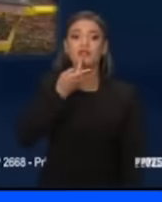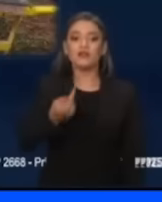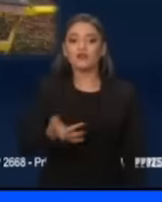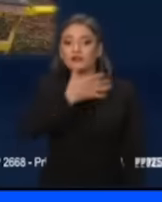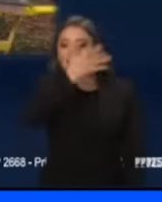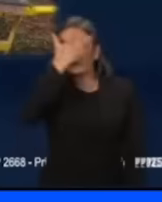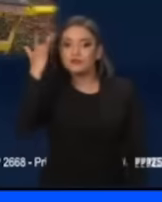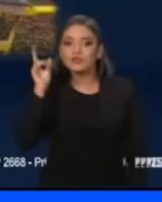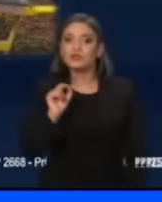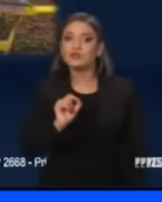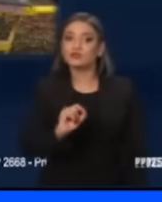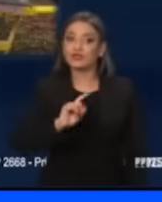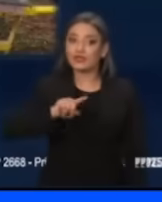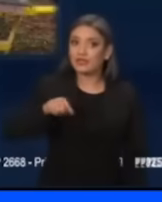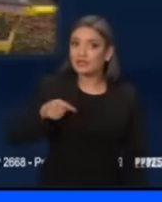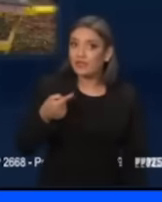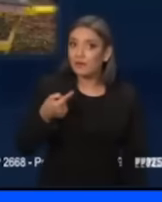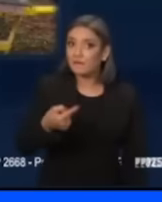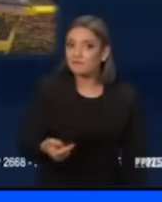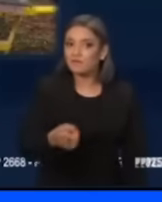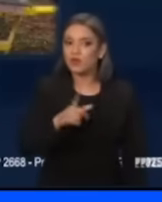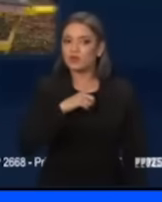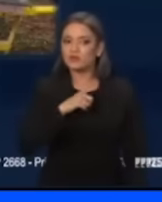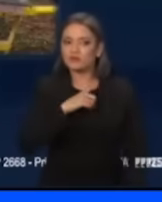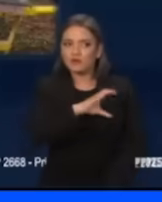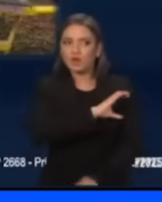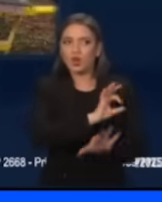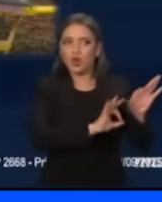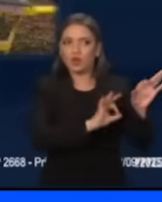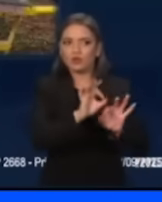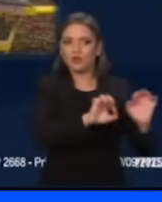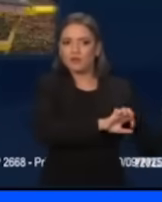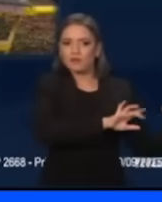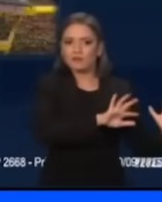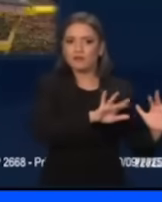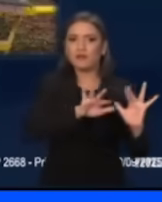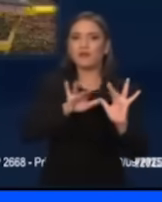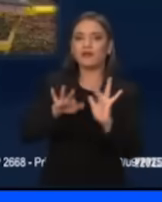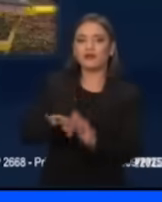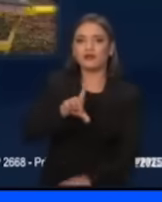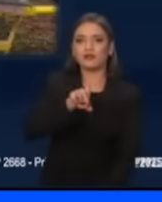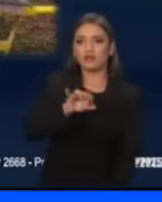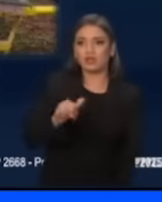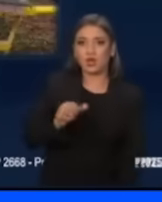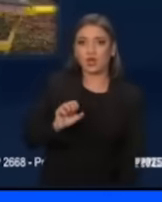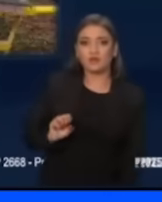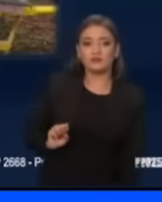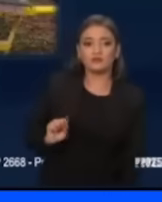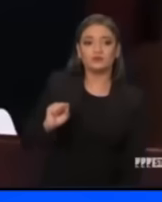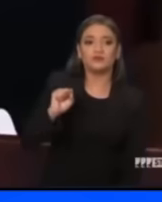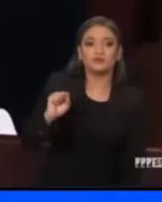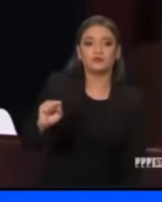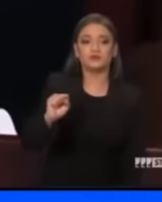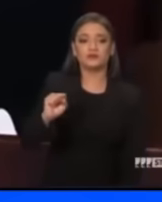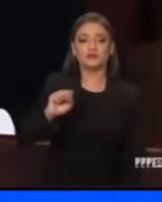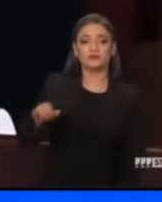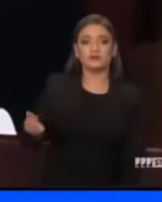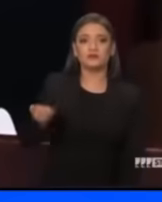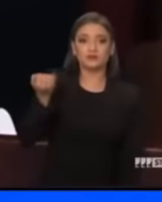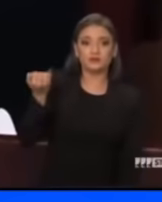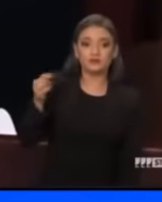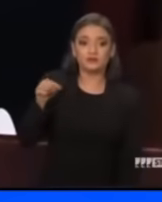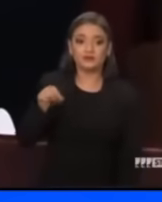depois foram coordenadas no dia 8 de janeiro para a tentativa de golpe, que é o reflexo